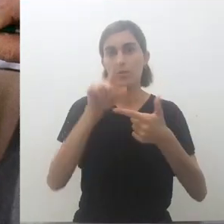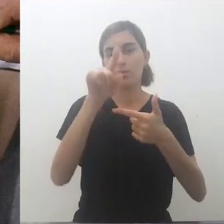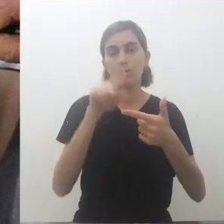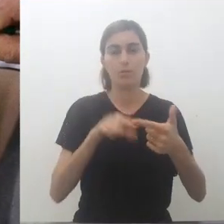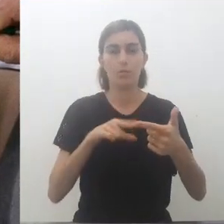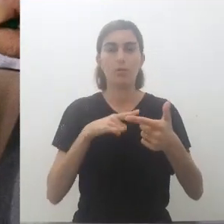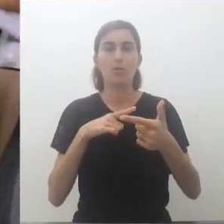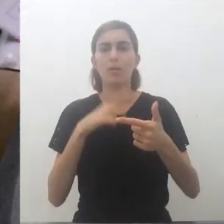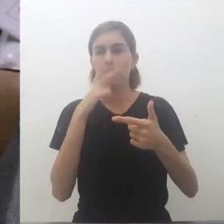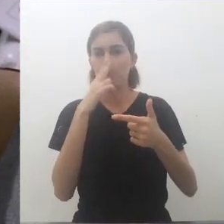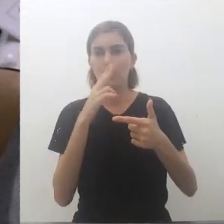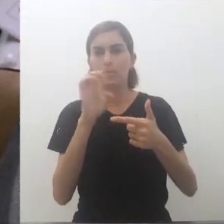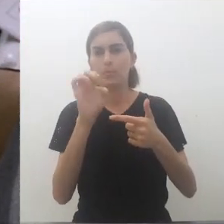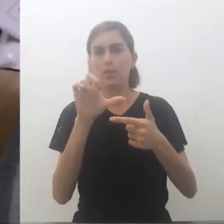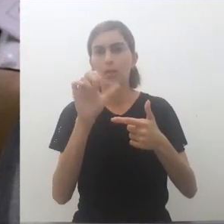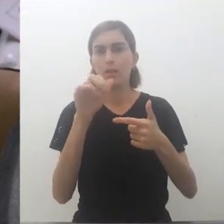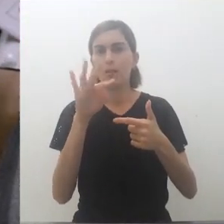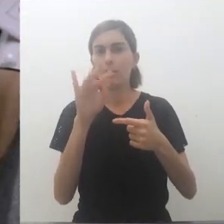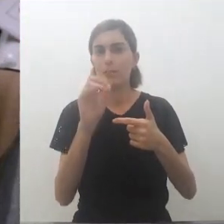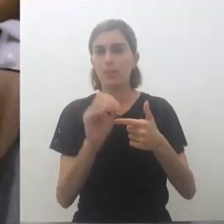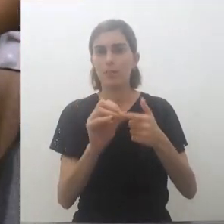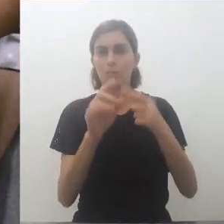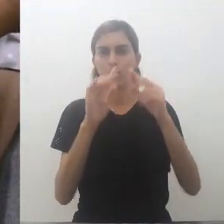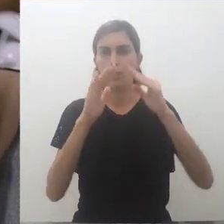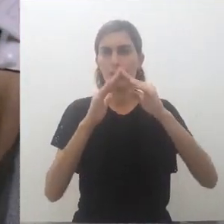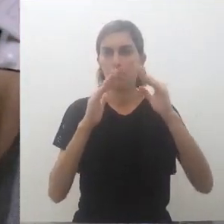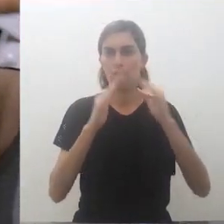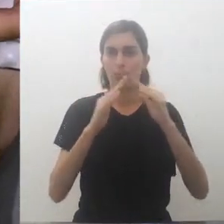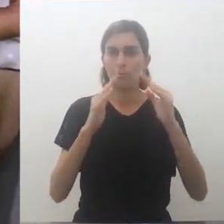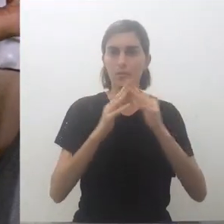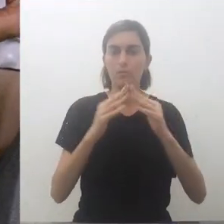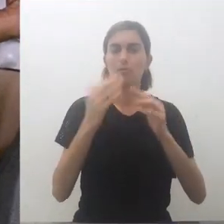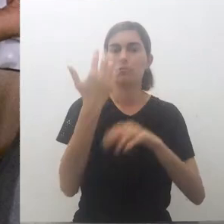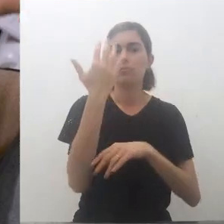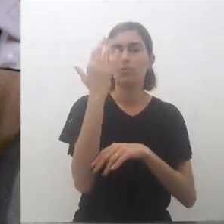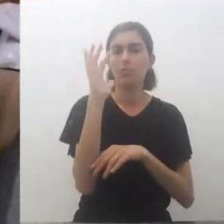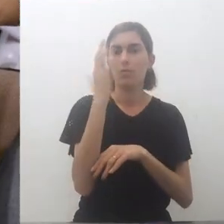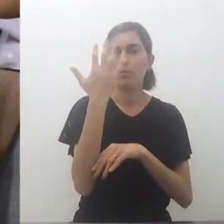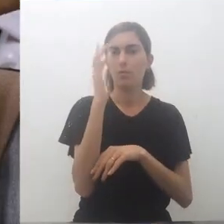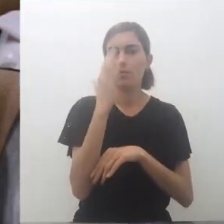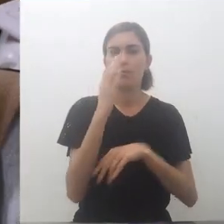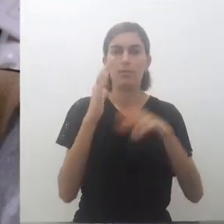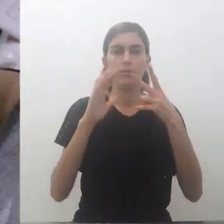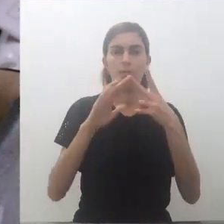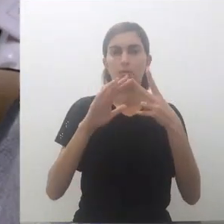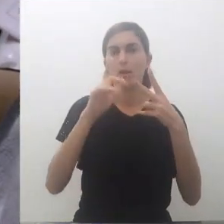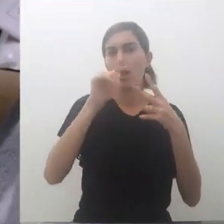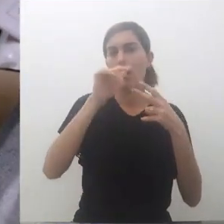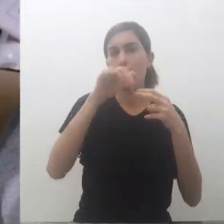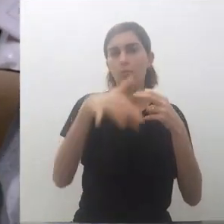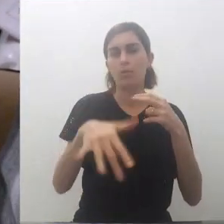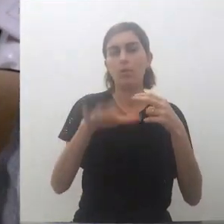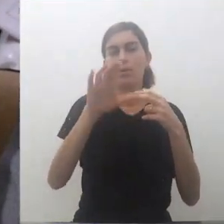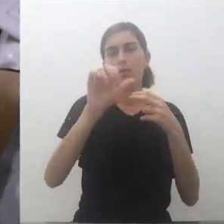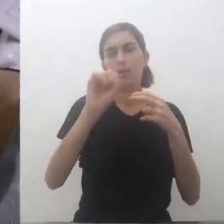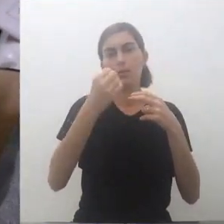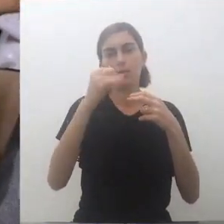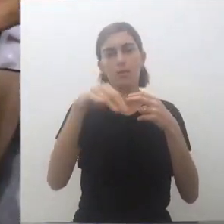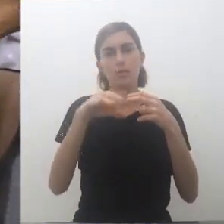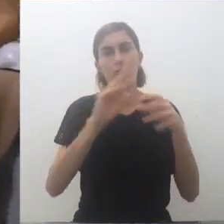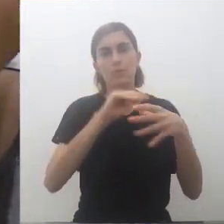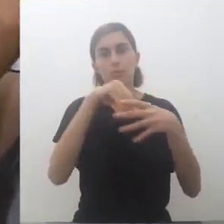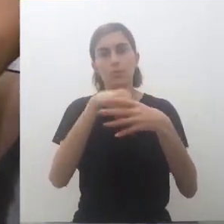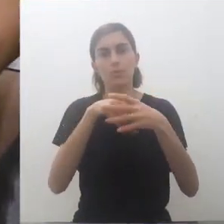mesmos elementos, uma casinha, a árvore, uma cacimba. Só que distribuídos dentro do